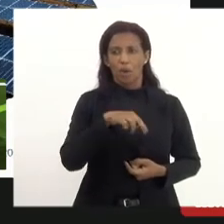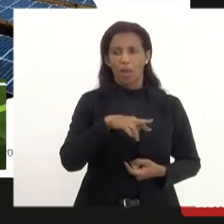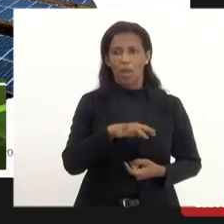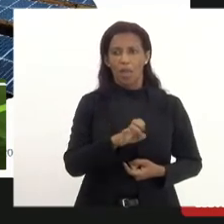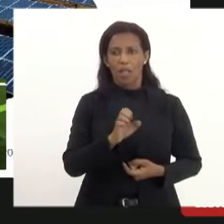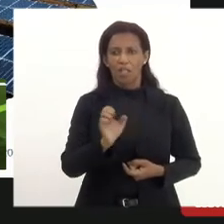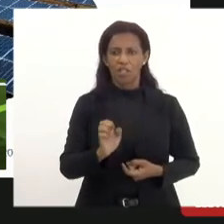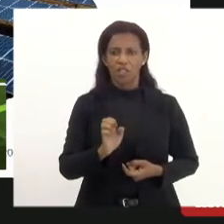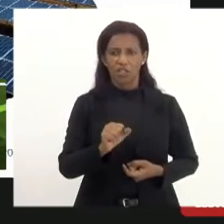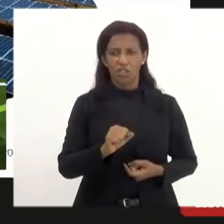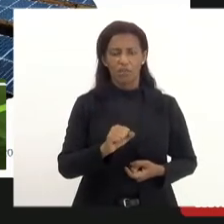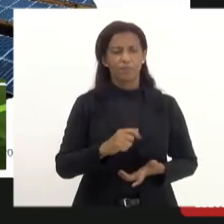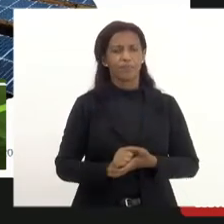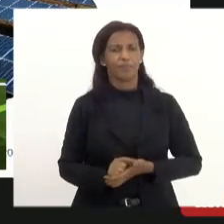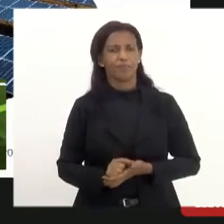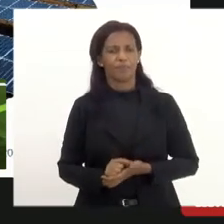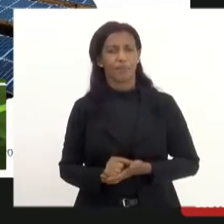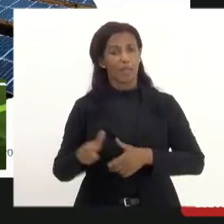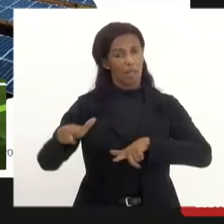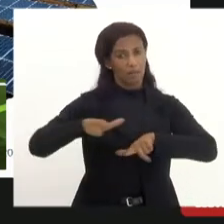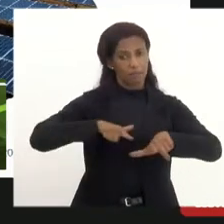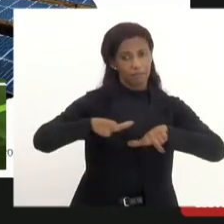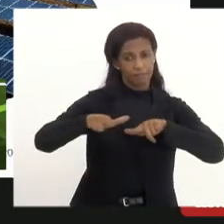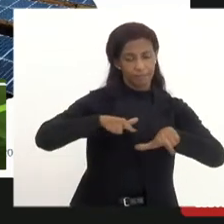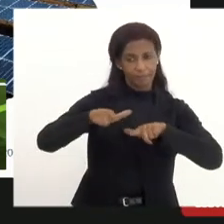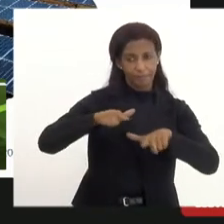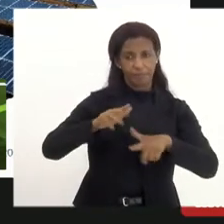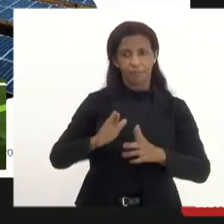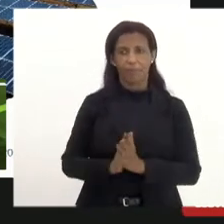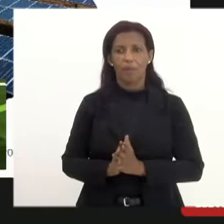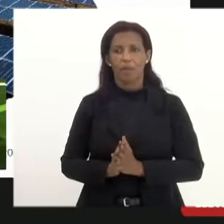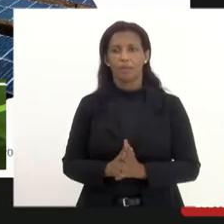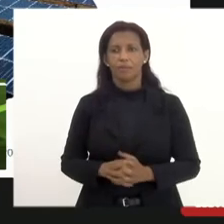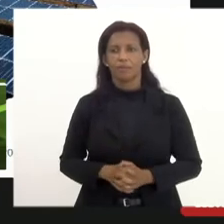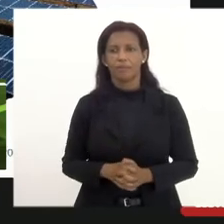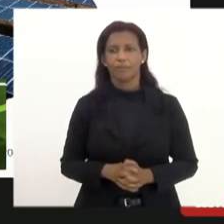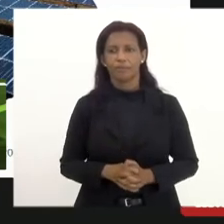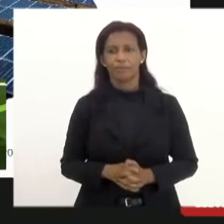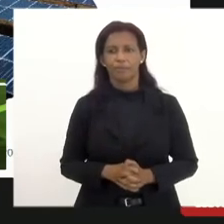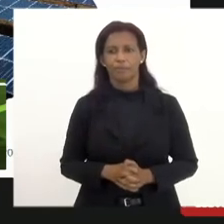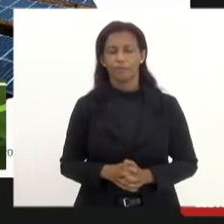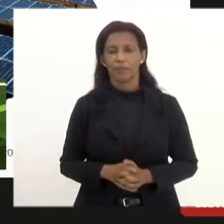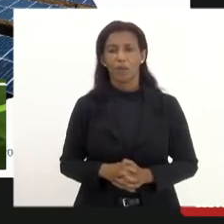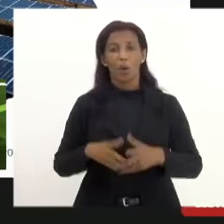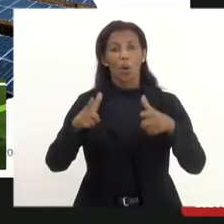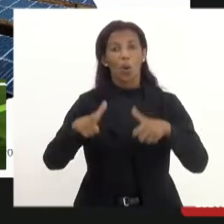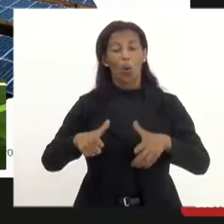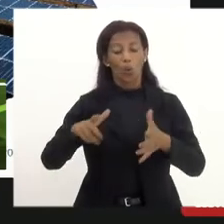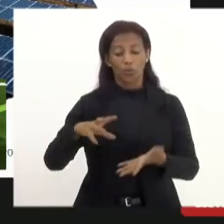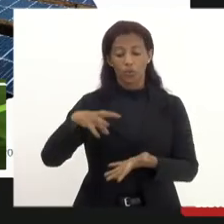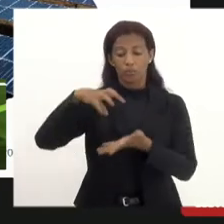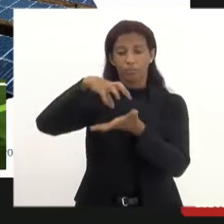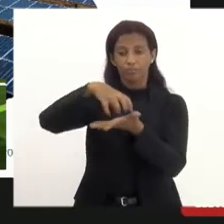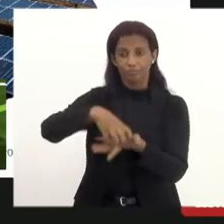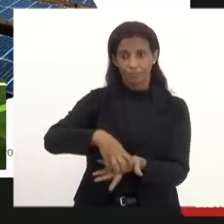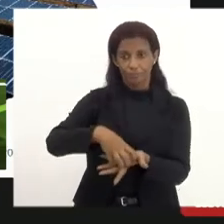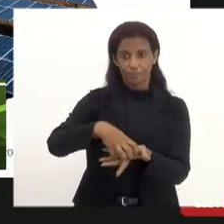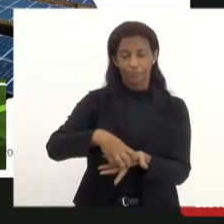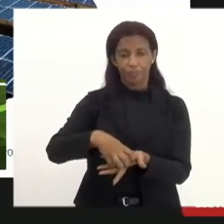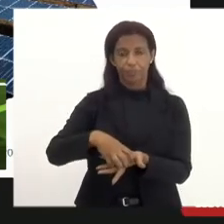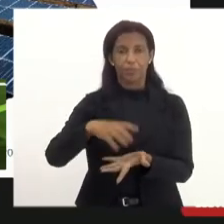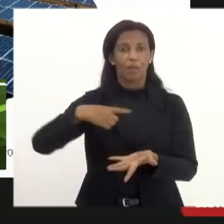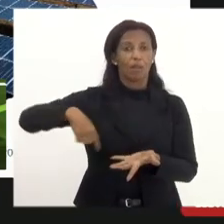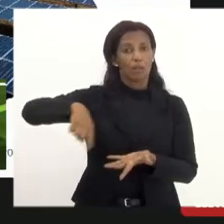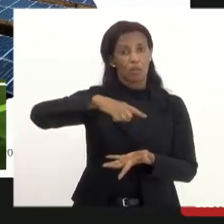MS, Marketing e Serviços, onde está localizado o nosso downstream. Aqui nós